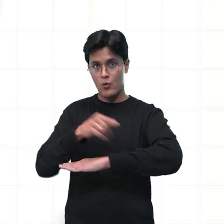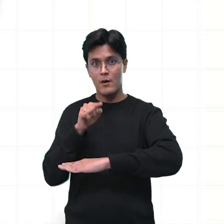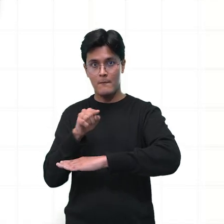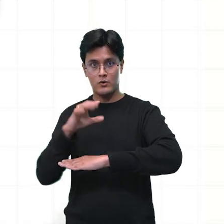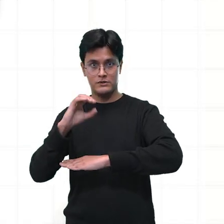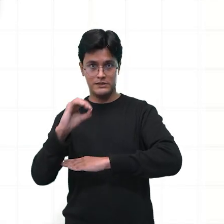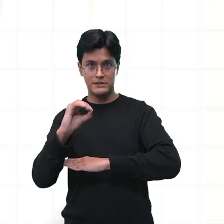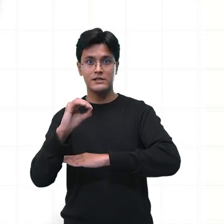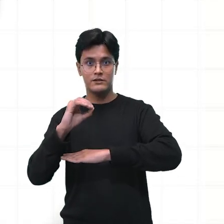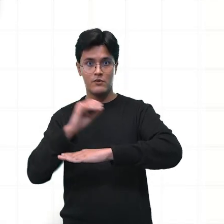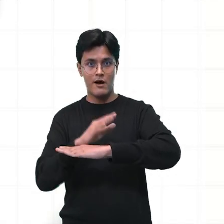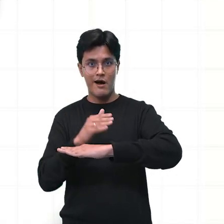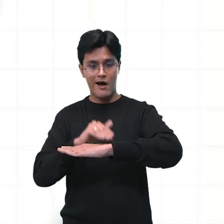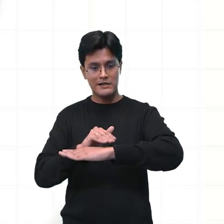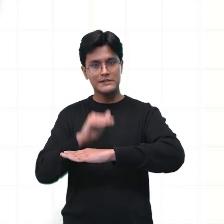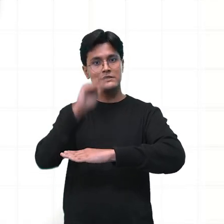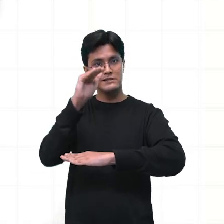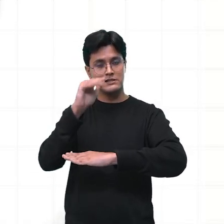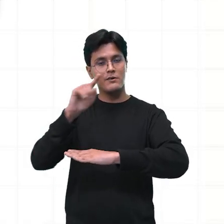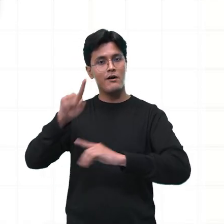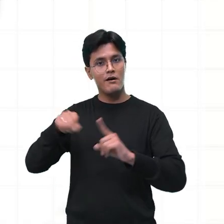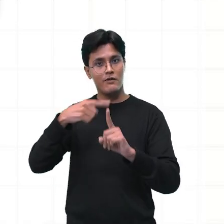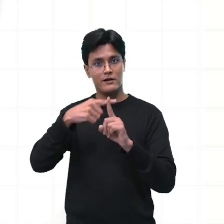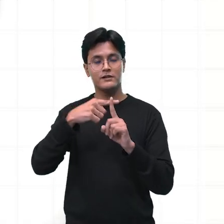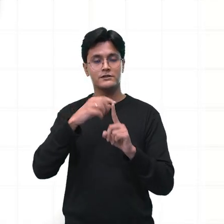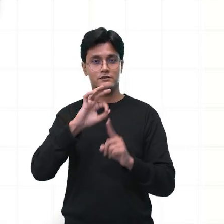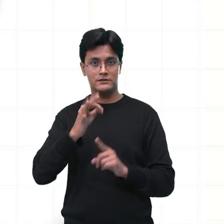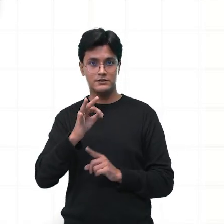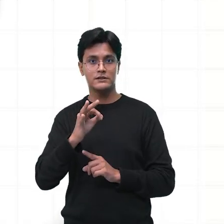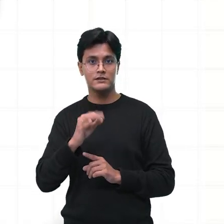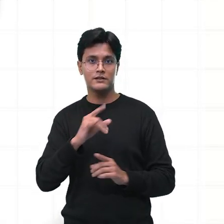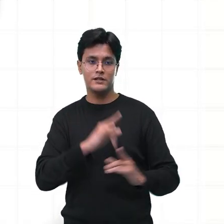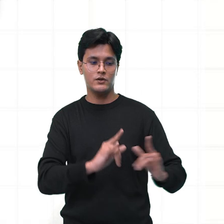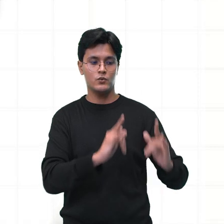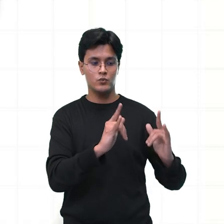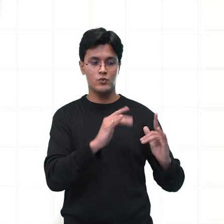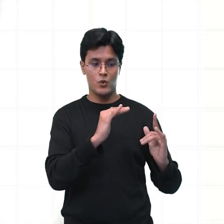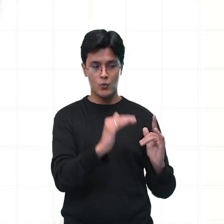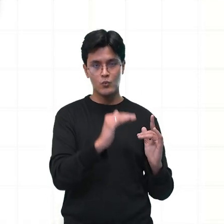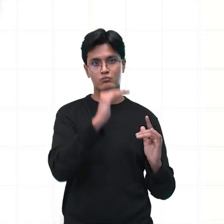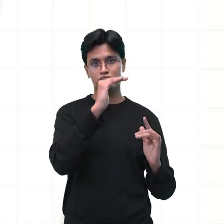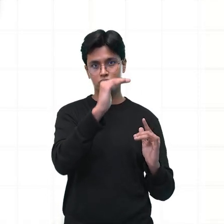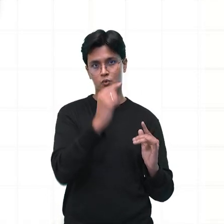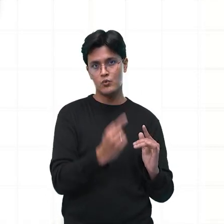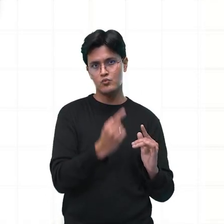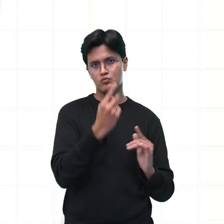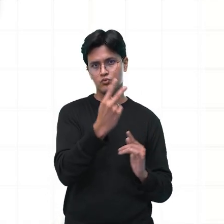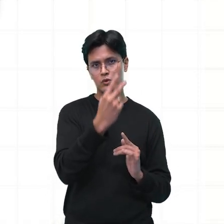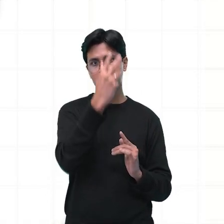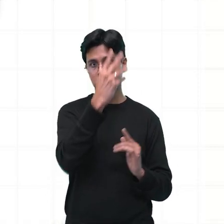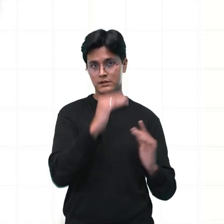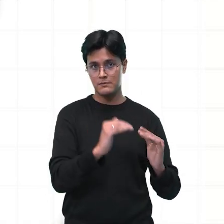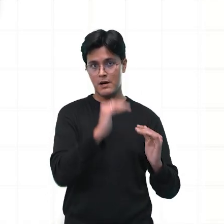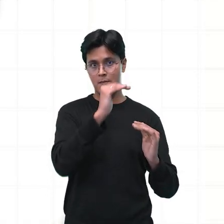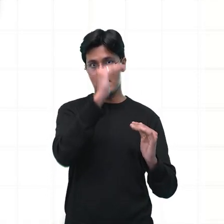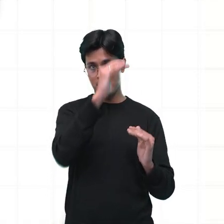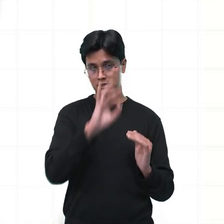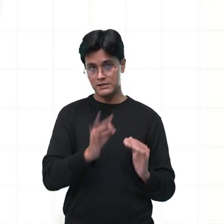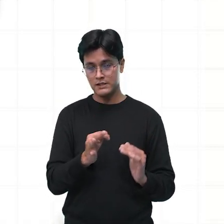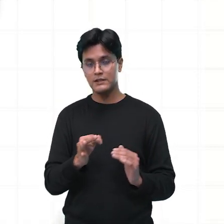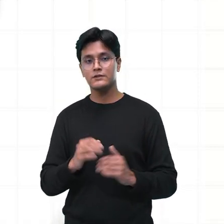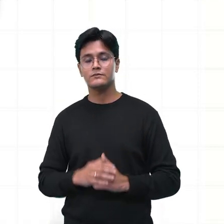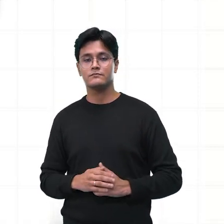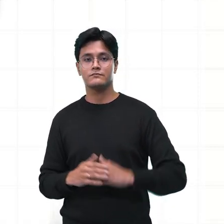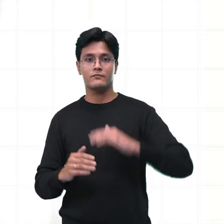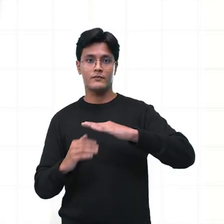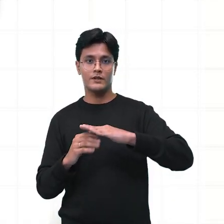os andares acima dele serão positivos. Então, tem o andar 1, andar 2 e assim por diante. Abaixo dele, que nós temos aqui, ó,